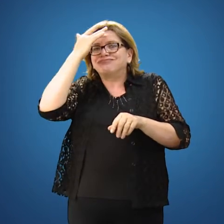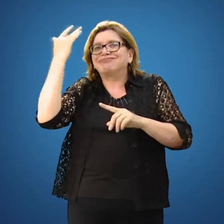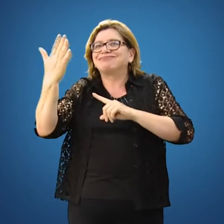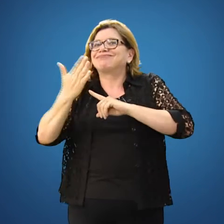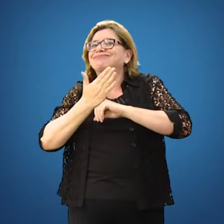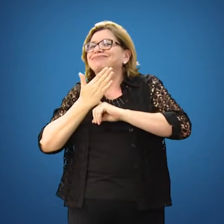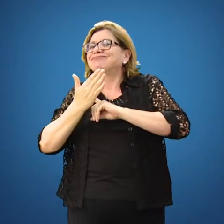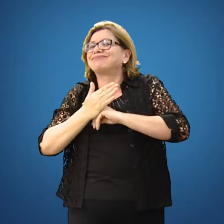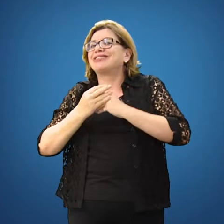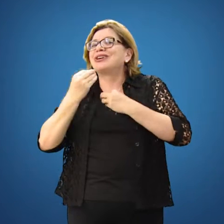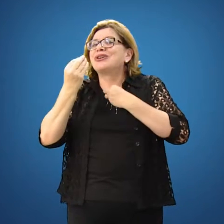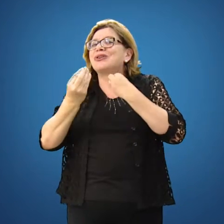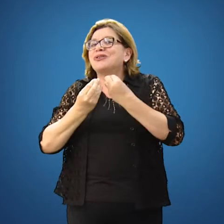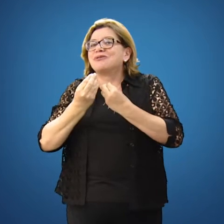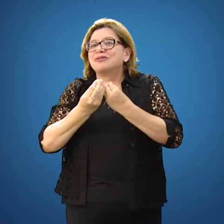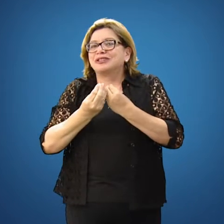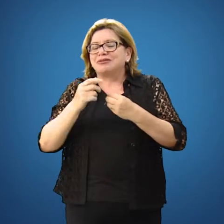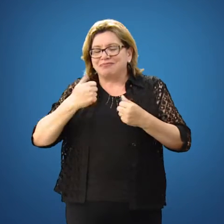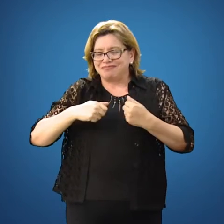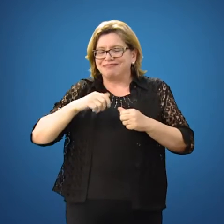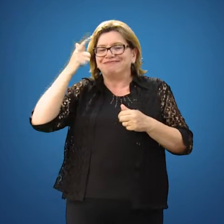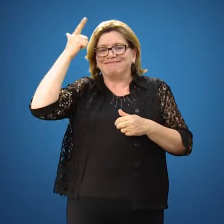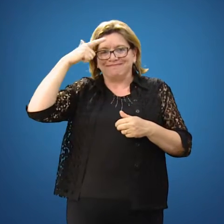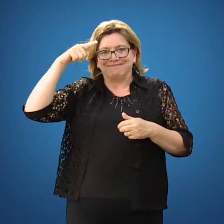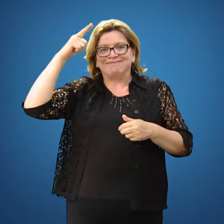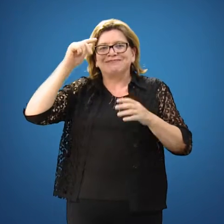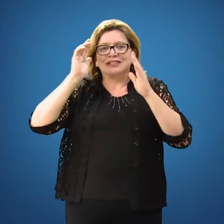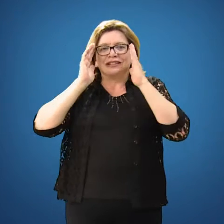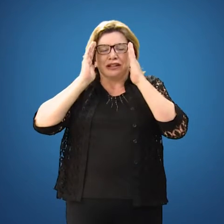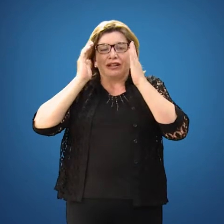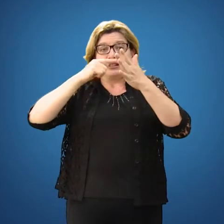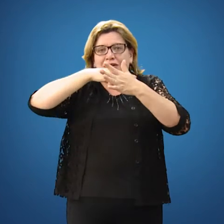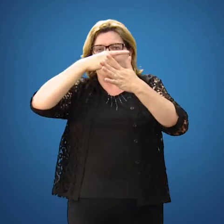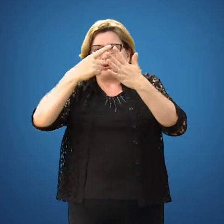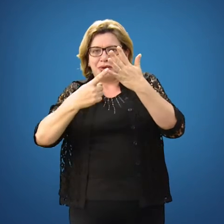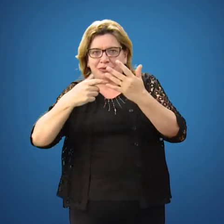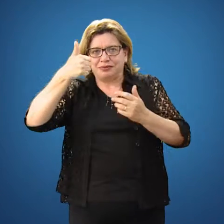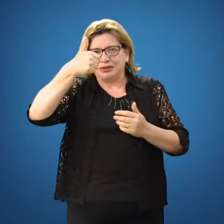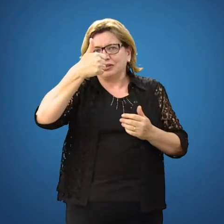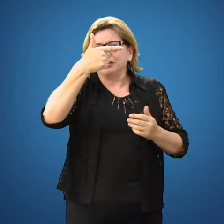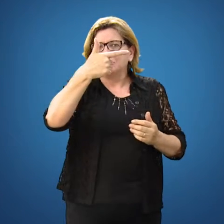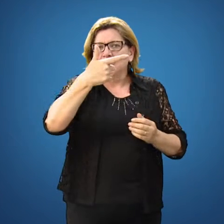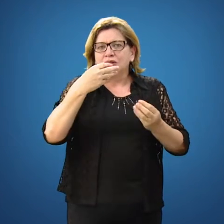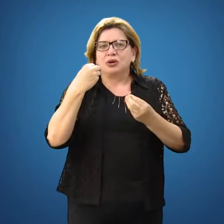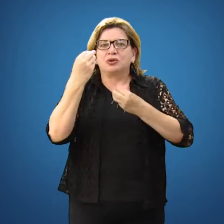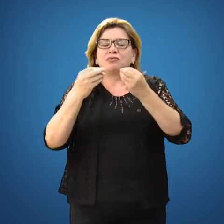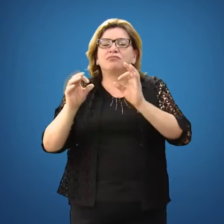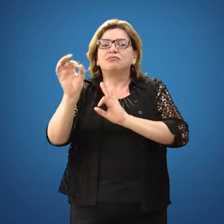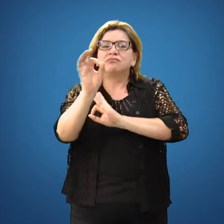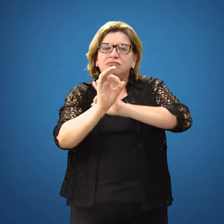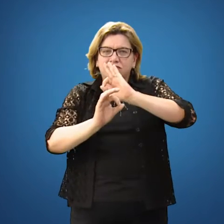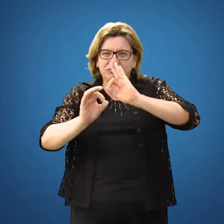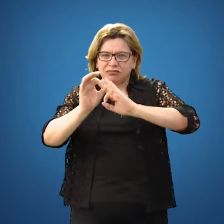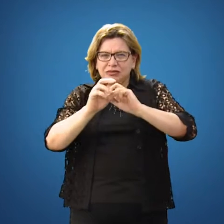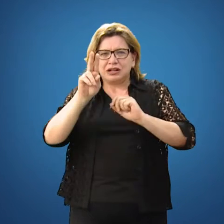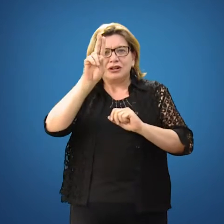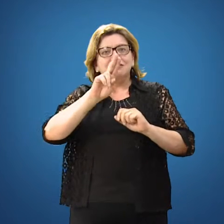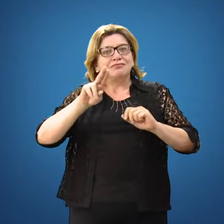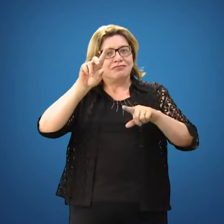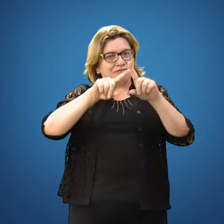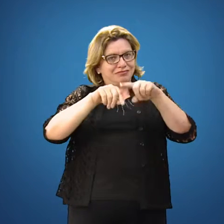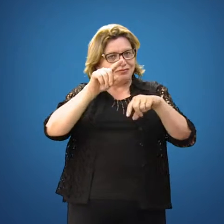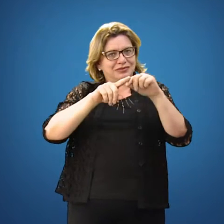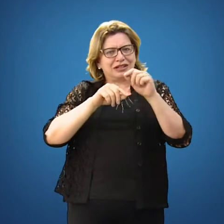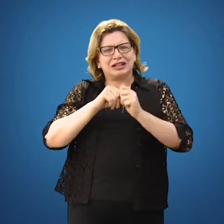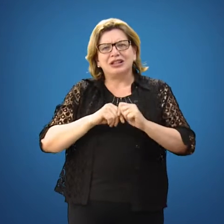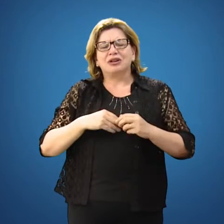faz necessária nesse processo. A etapa 12, então, como organizar e usar os recursos, né?